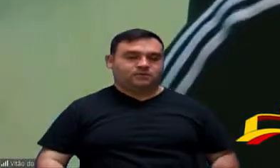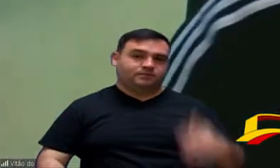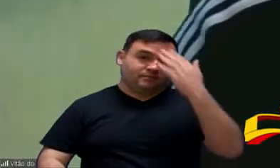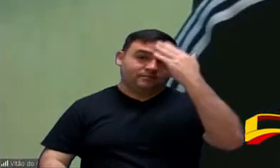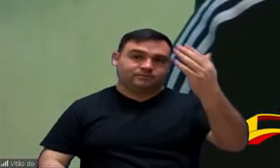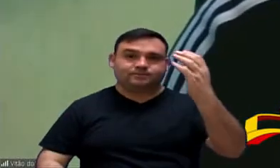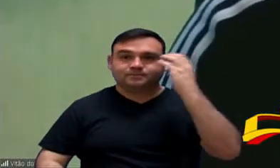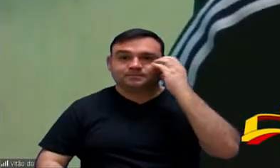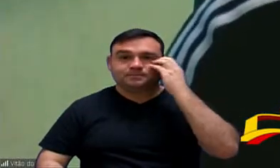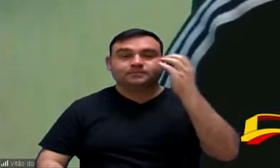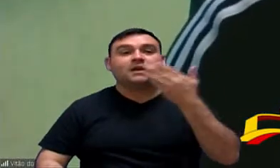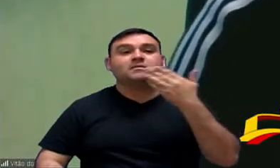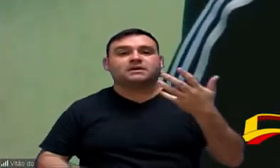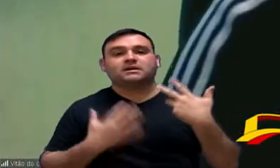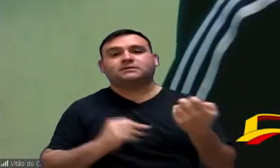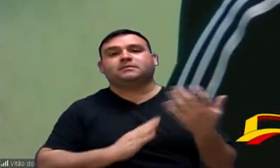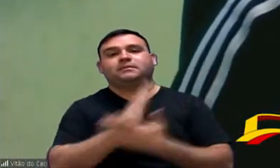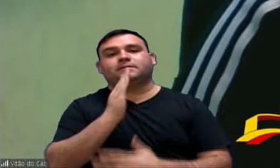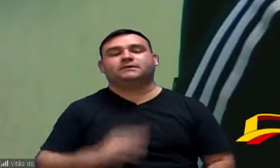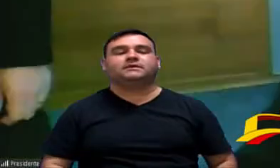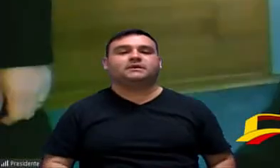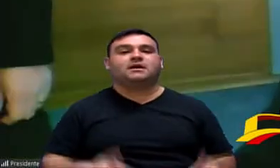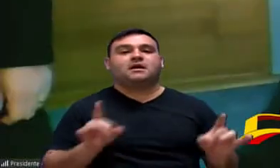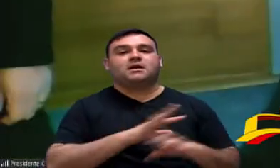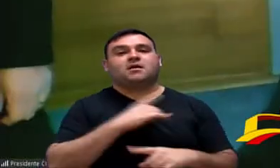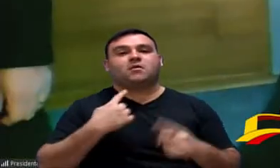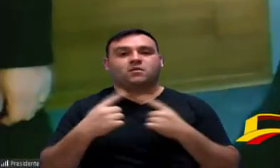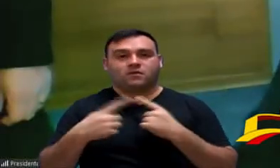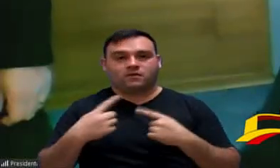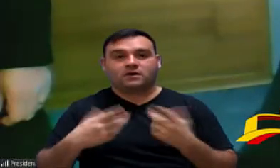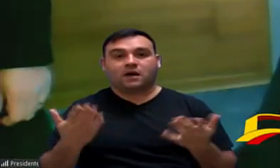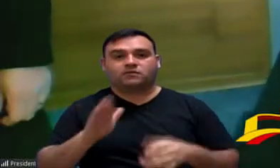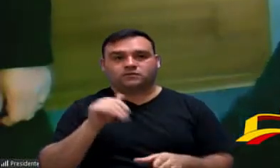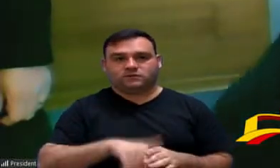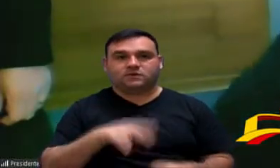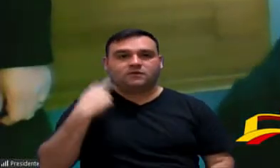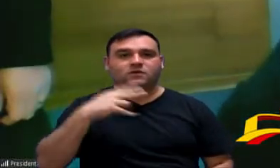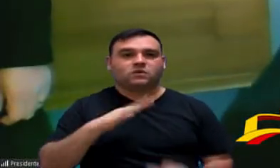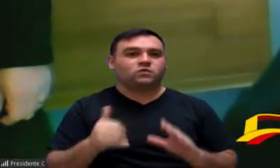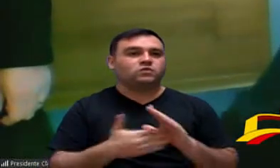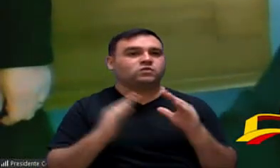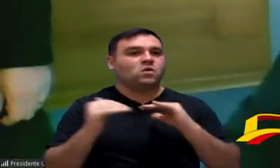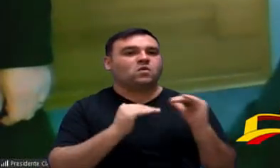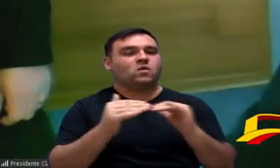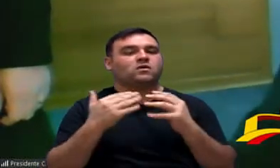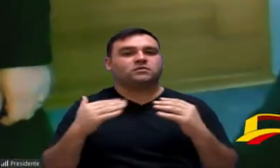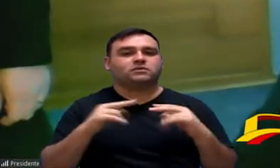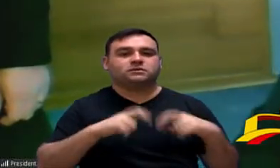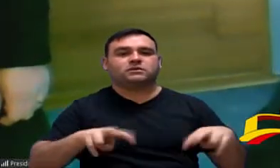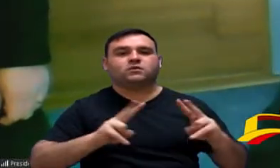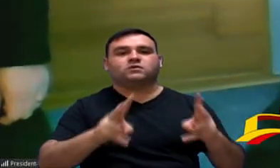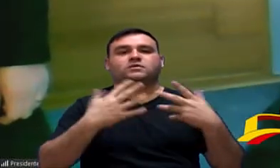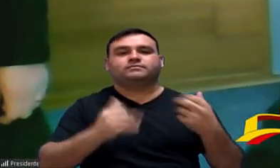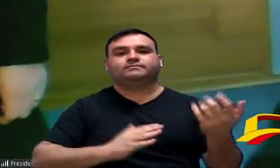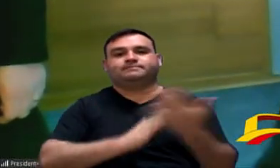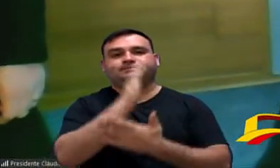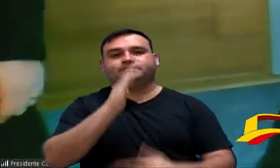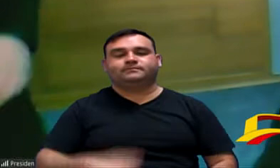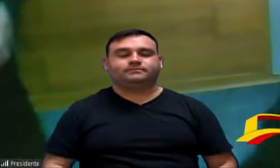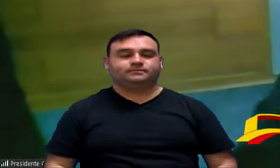Obrigado, Cláudio. Peço aprovação. É encerrada a discussão e eu coloco em votação. Os vereadores que concordam, permaneçam como estão.